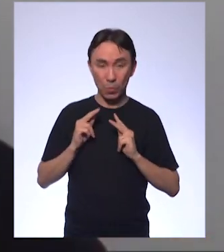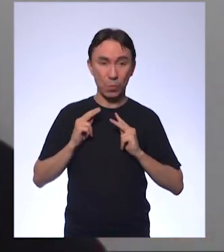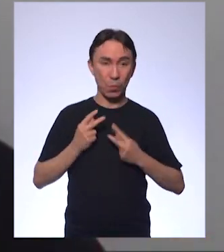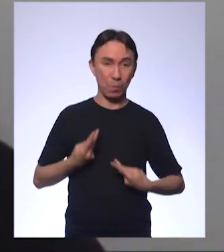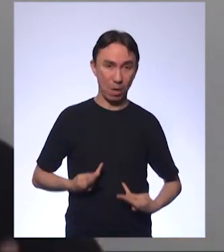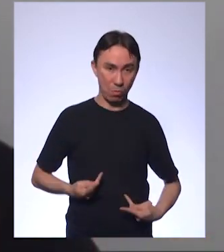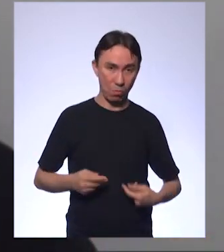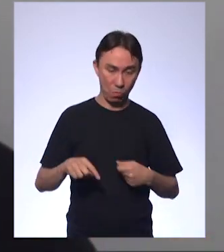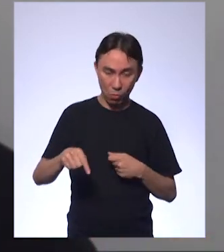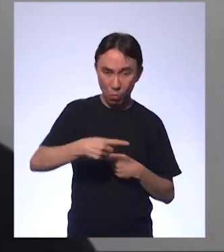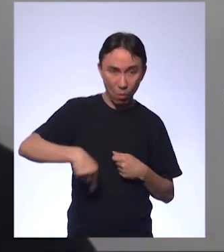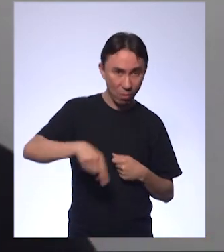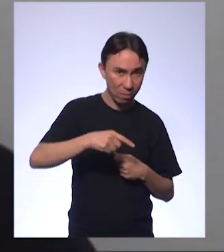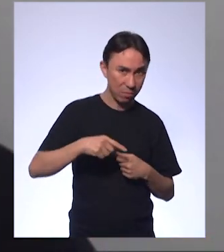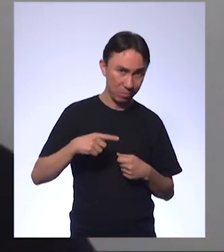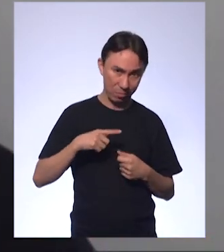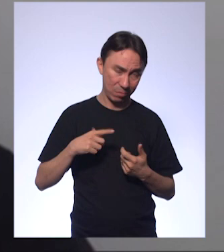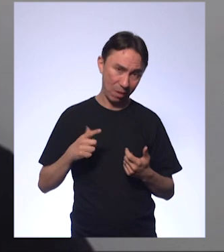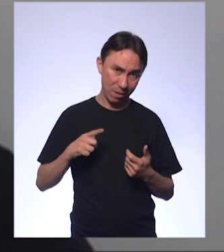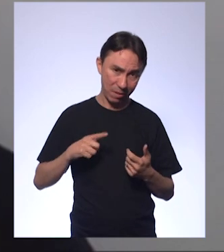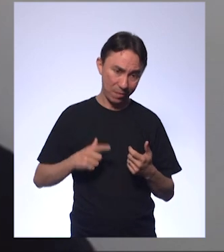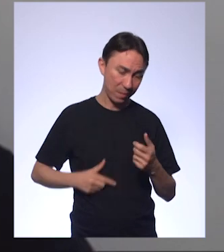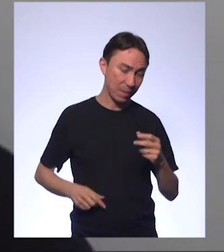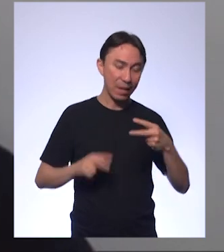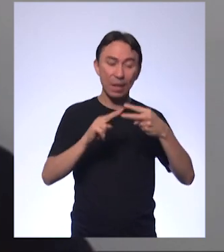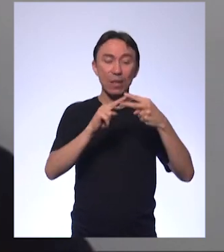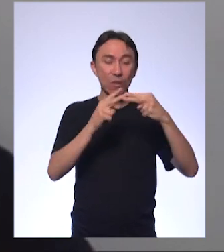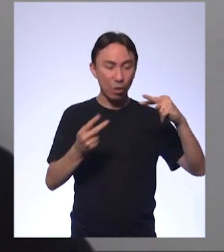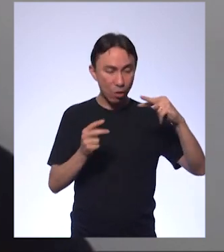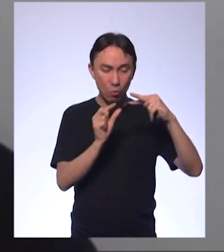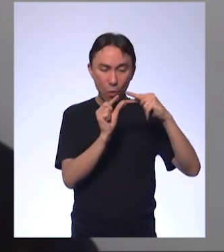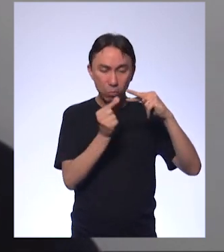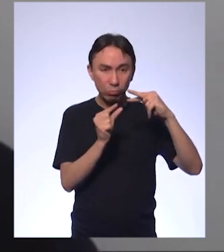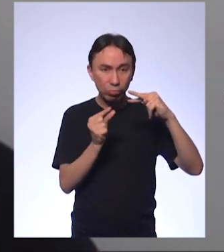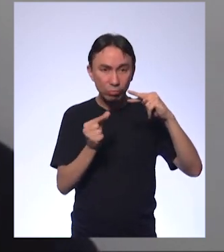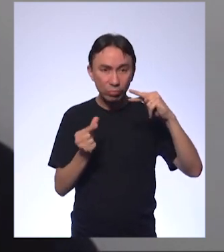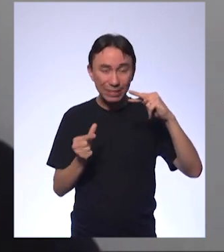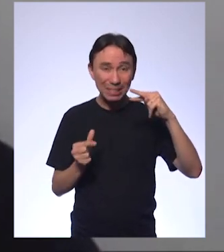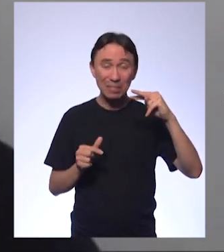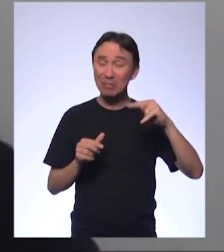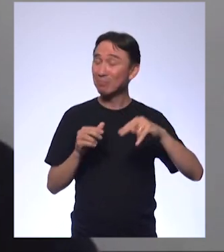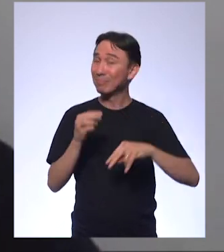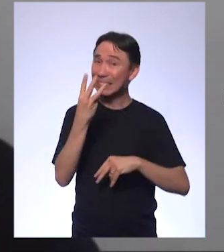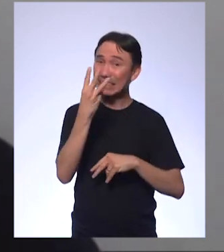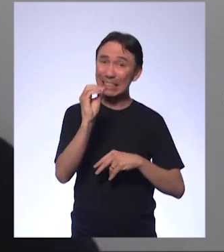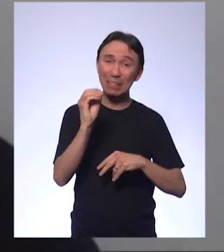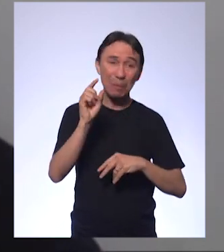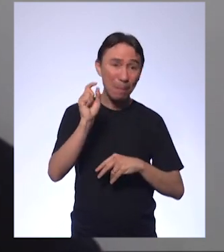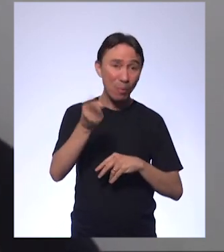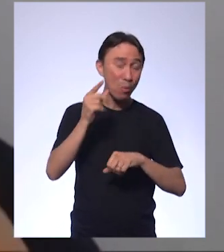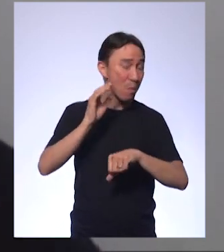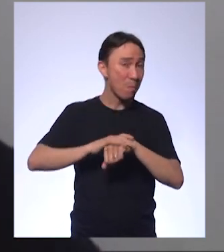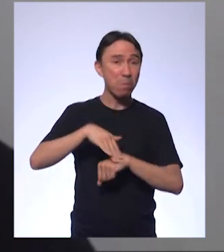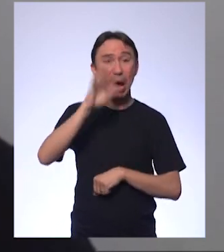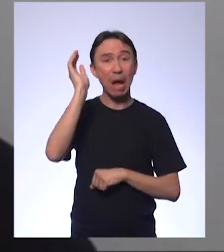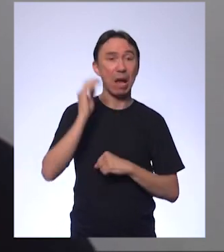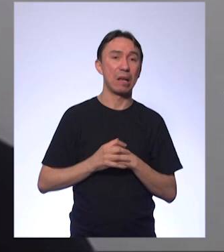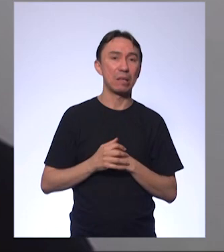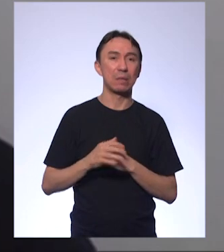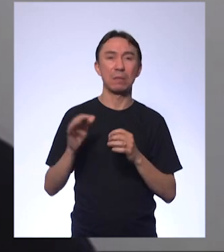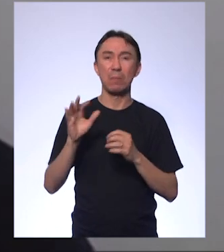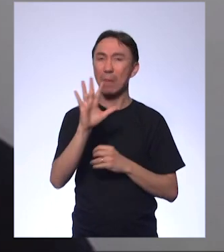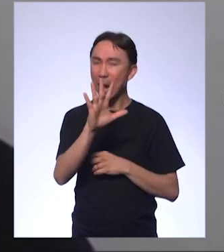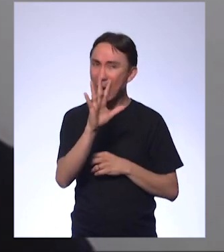genes, tá? Só que nem todos esses genes eles vão codificar alguma proteína, né? Então, eles não, nem todos